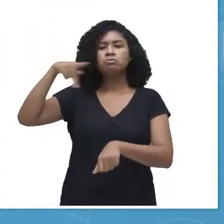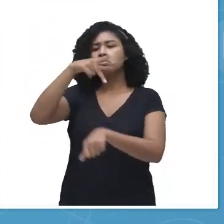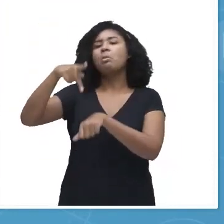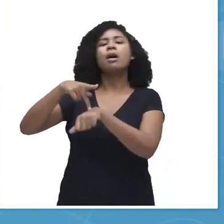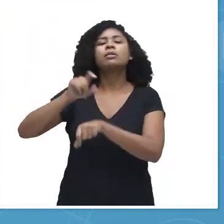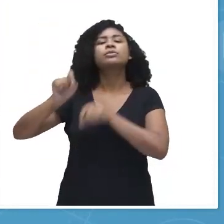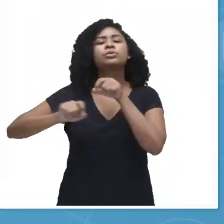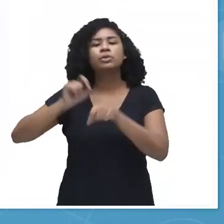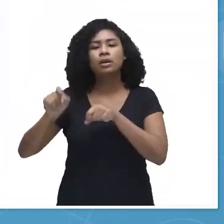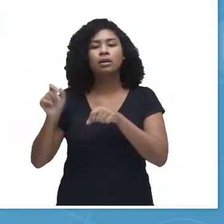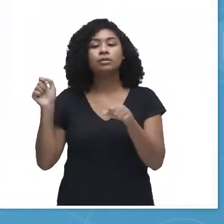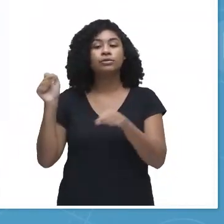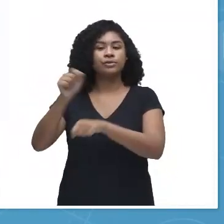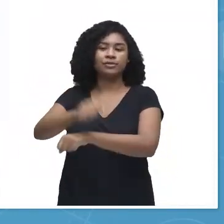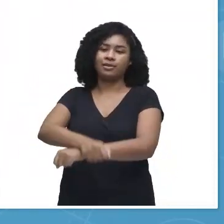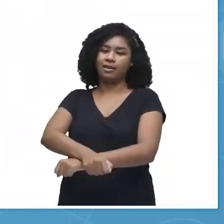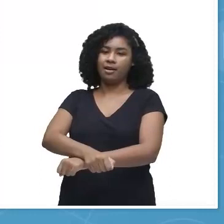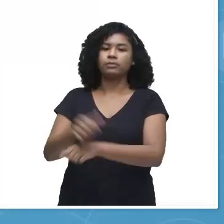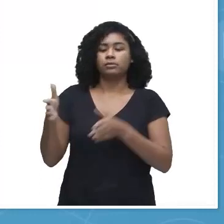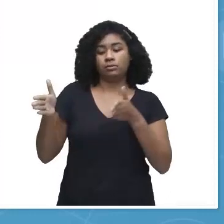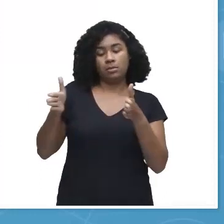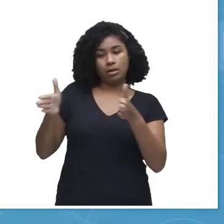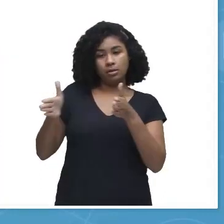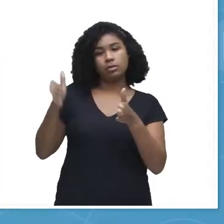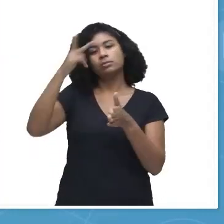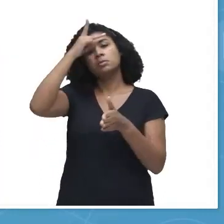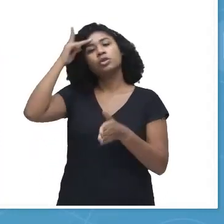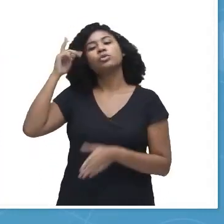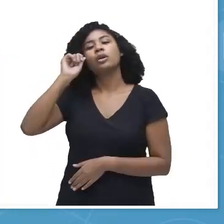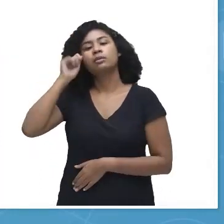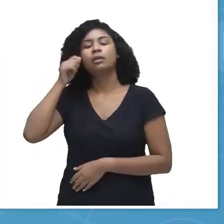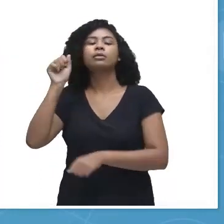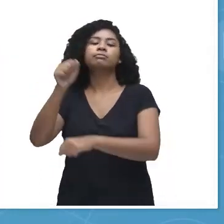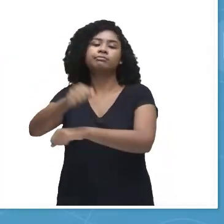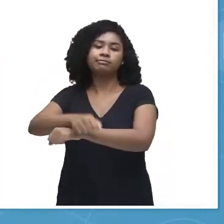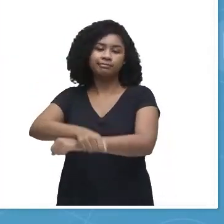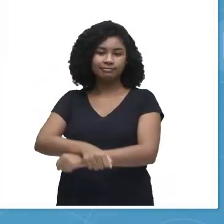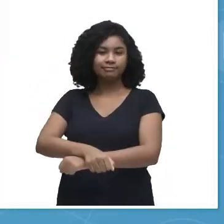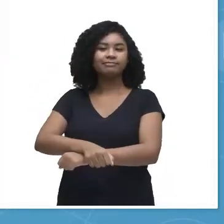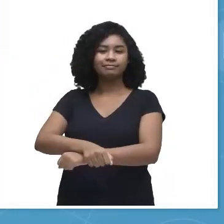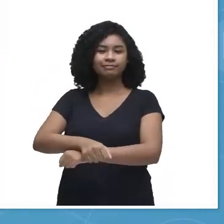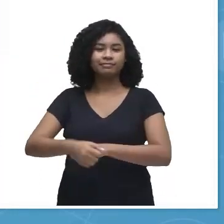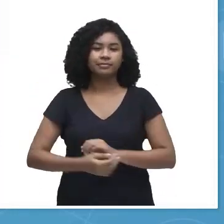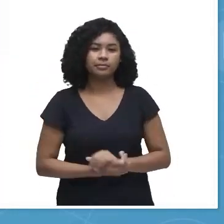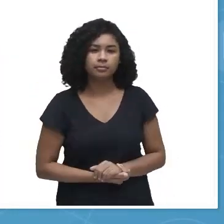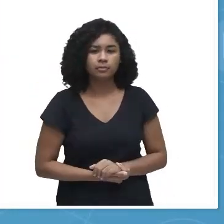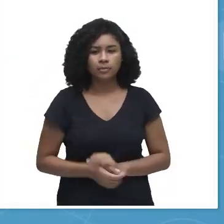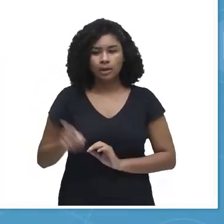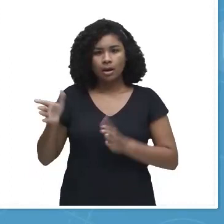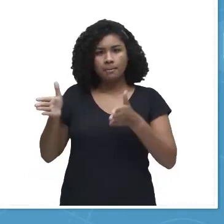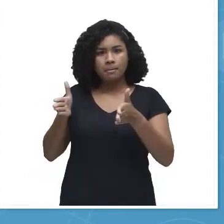gente? Que no Brasil houve um período em que o negro foi escravizado. E esse período foi marcante na